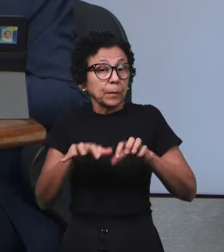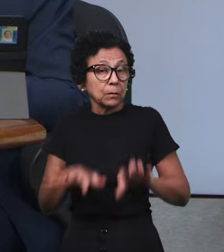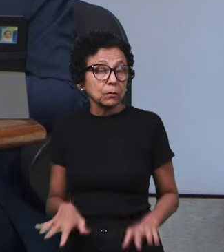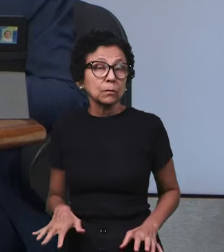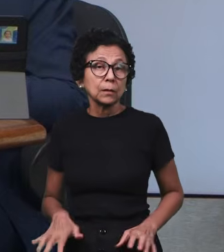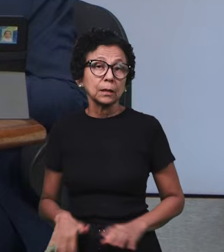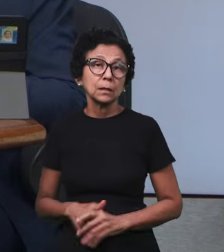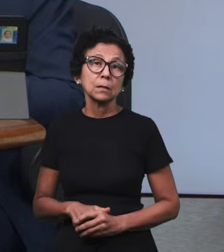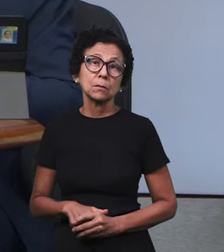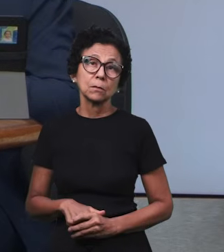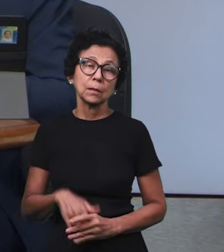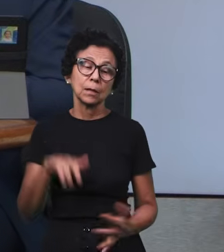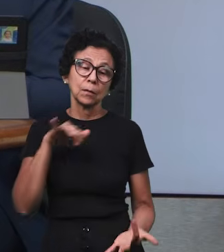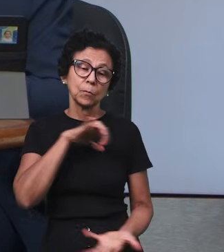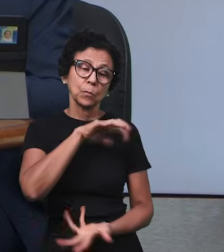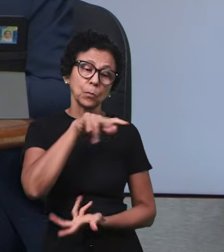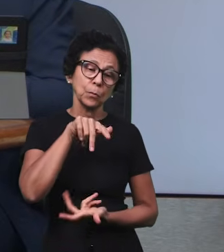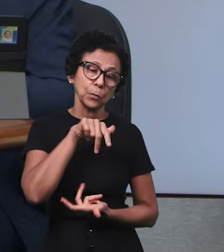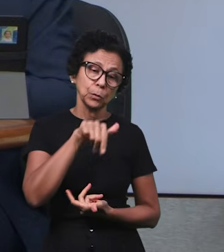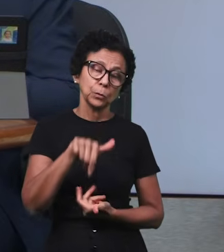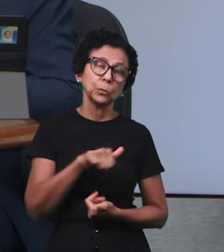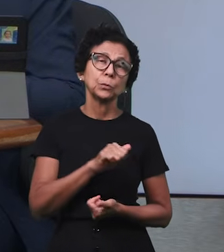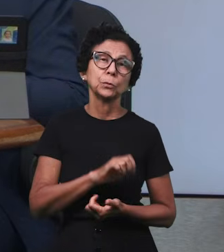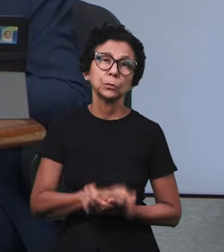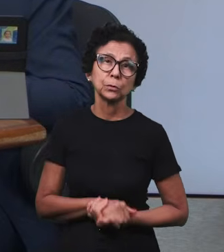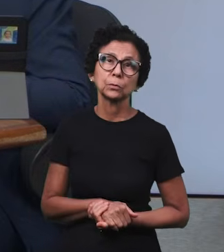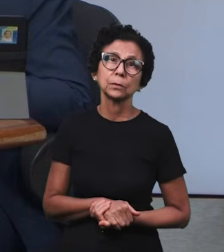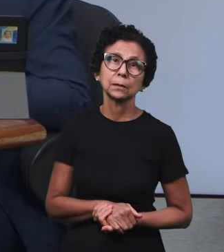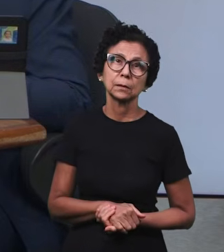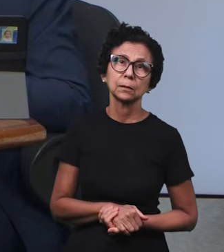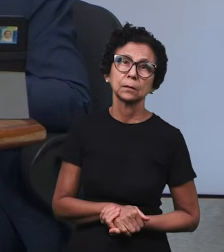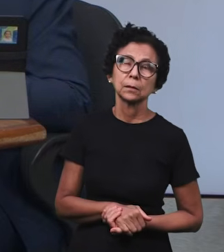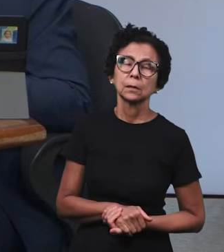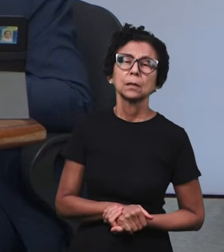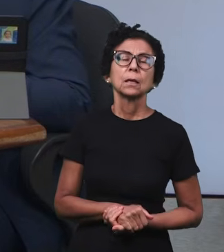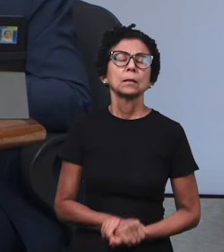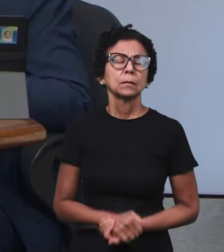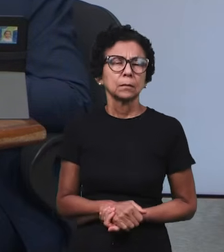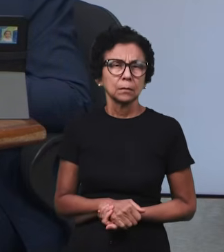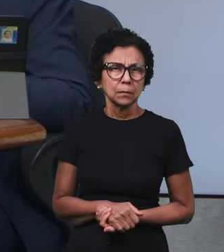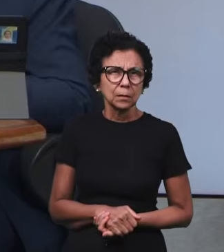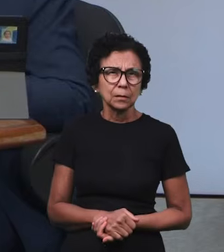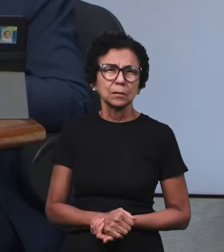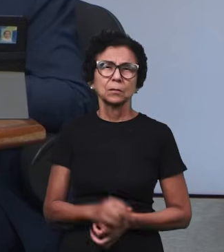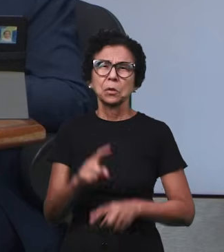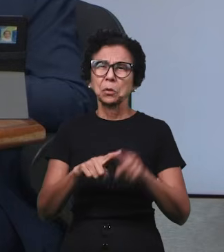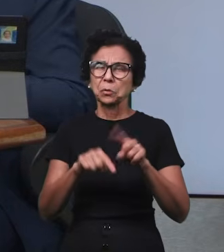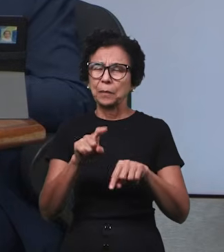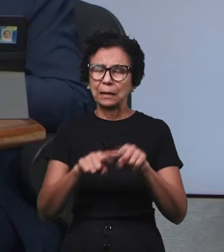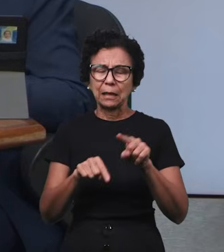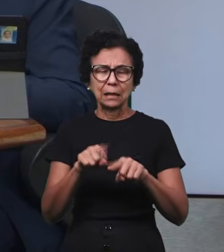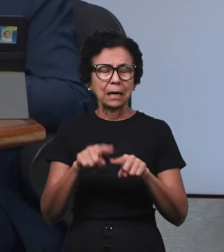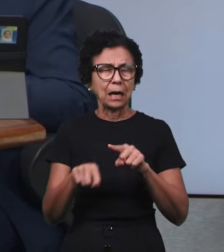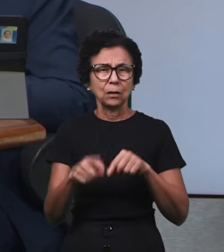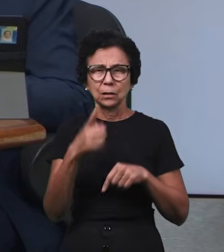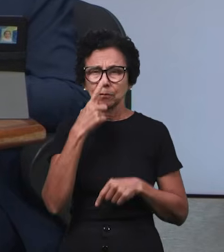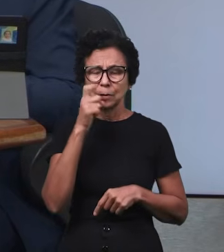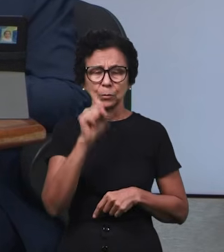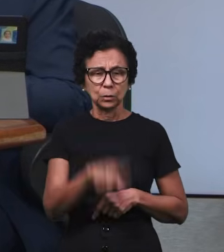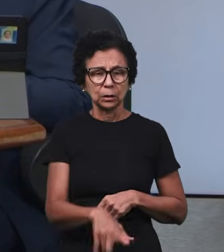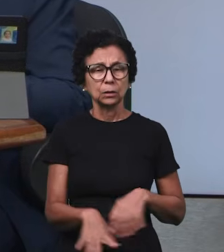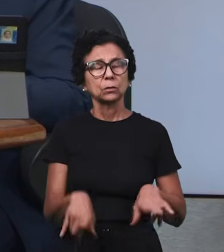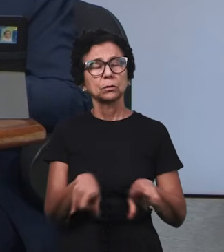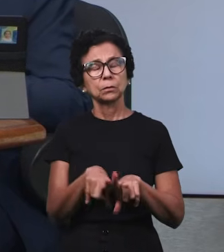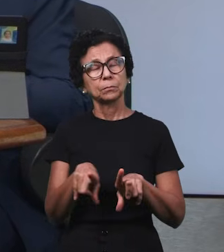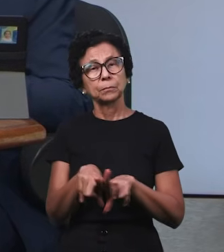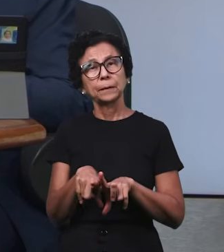por exemplo, a saúde do planeta, né? Gera, os insumos também, que são de plásticos, geram uma poluição. Então, a gente